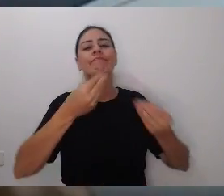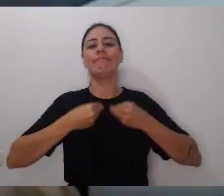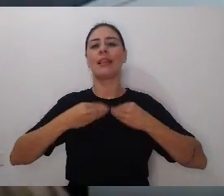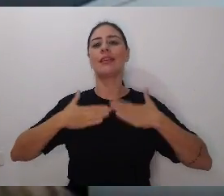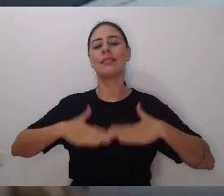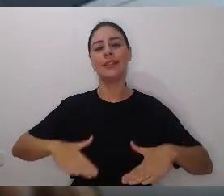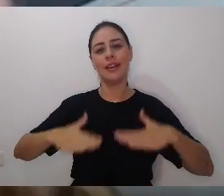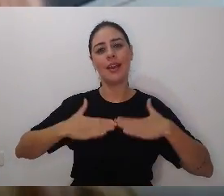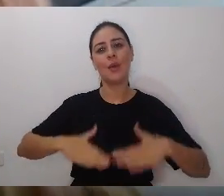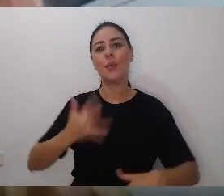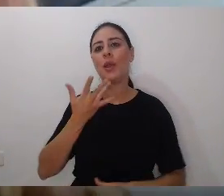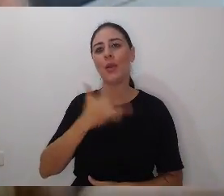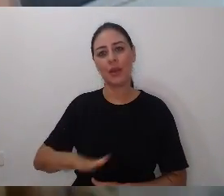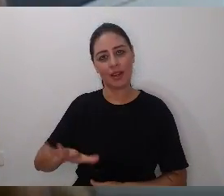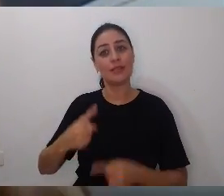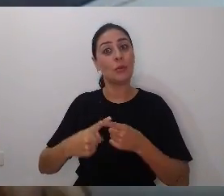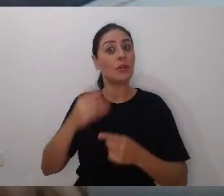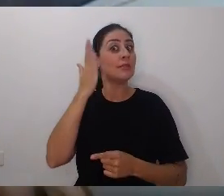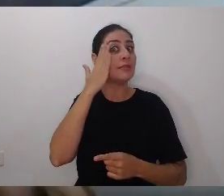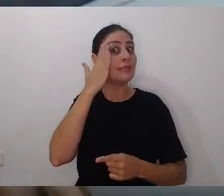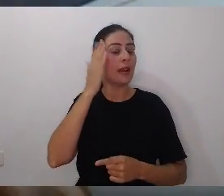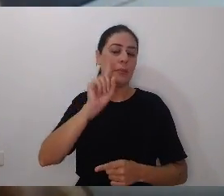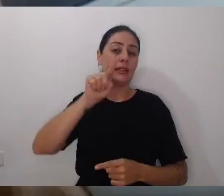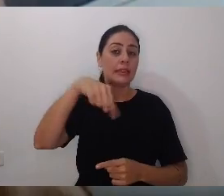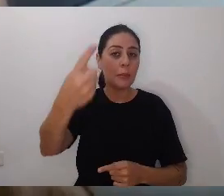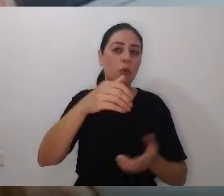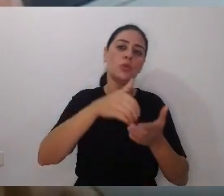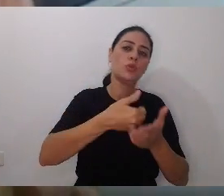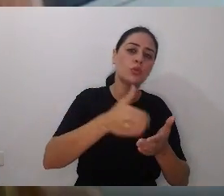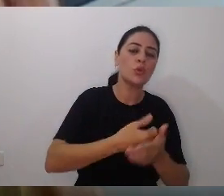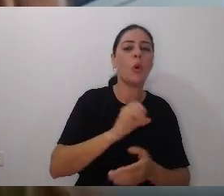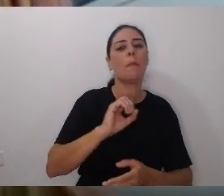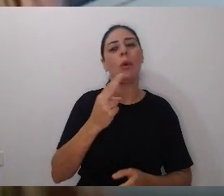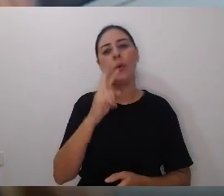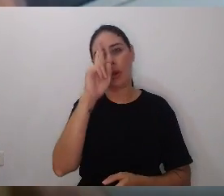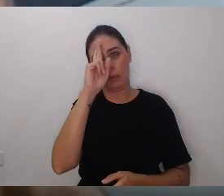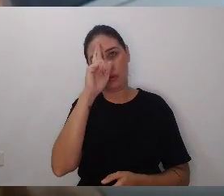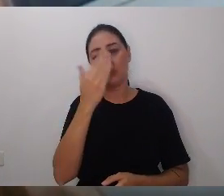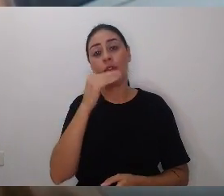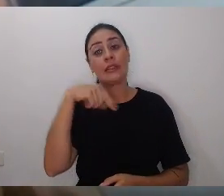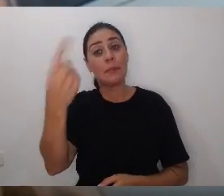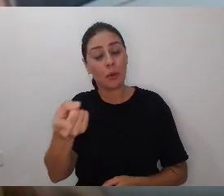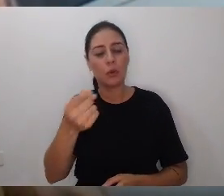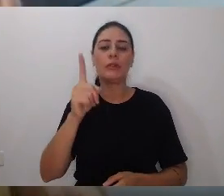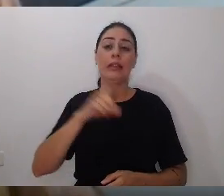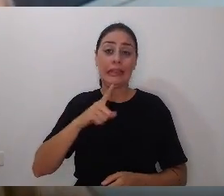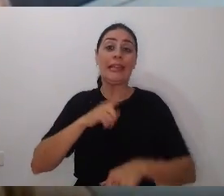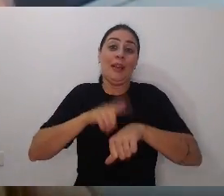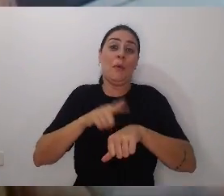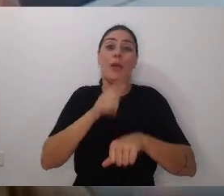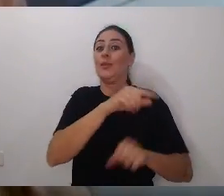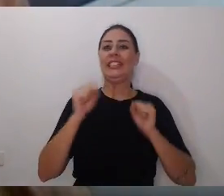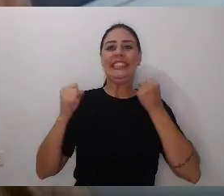sopa, depois do almoço, depois do soninho. Então, ele vai lá e ele olha aquele painel da rotina e ele